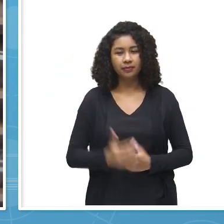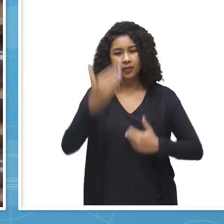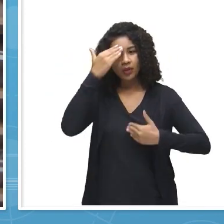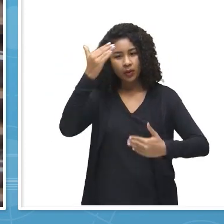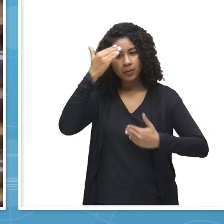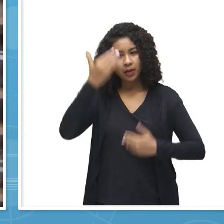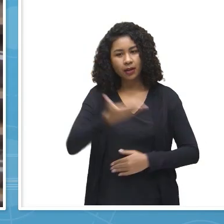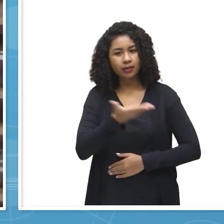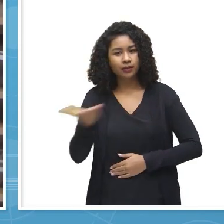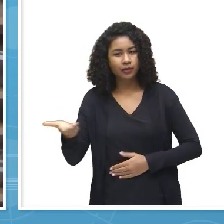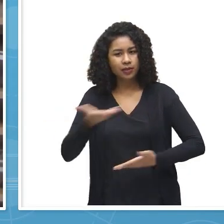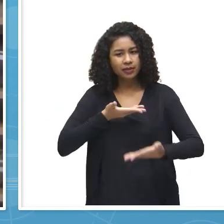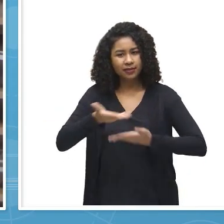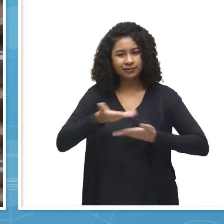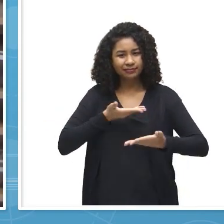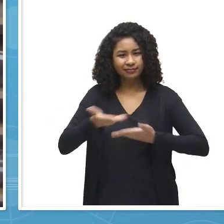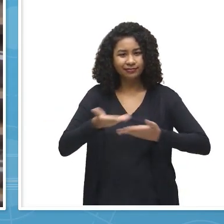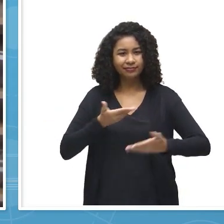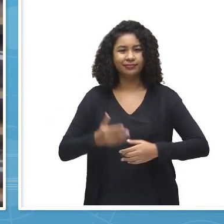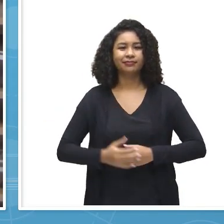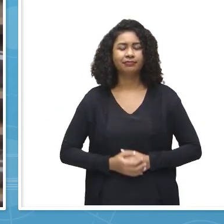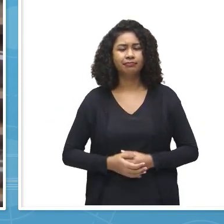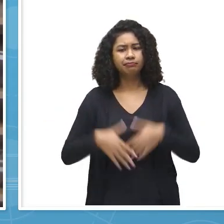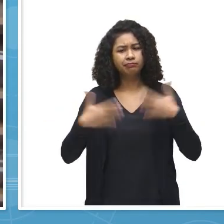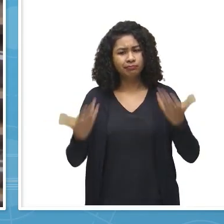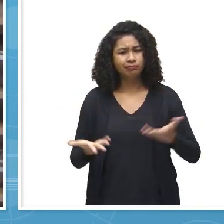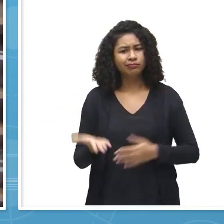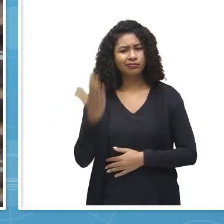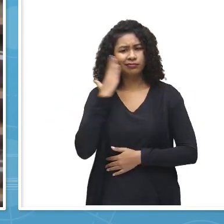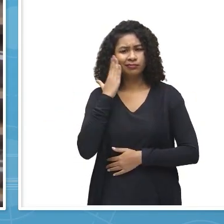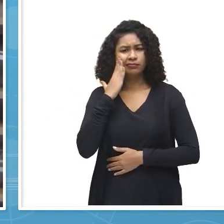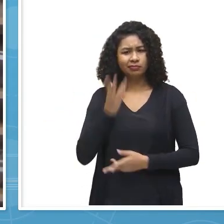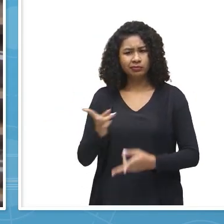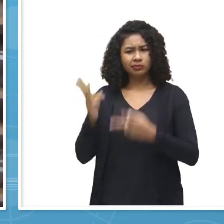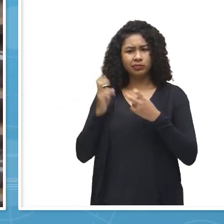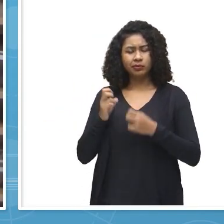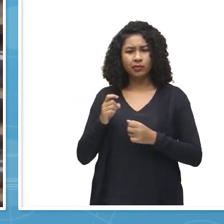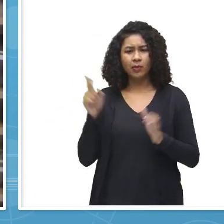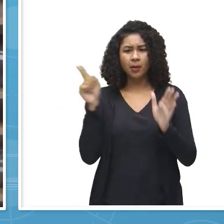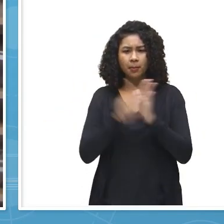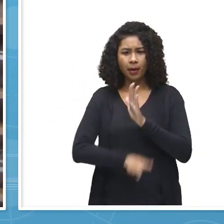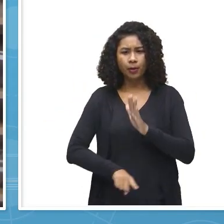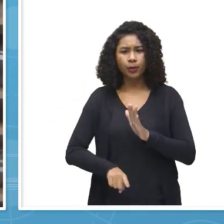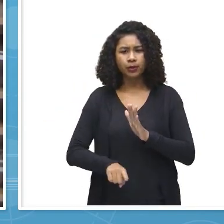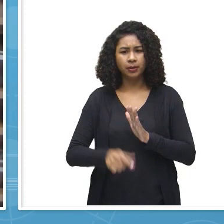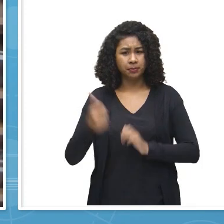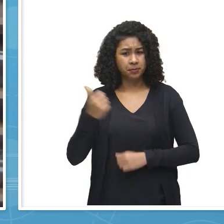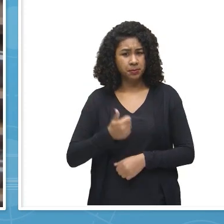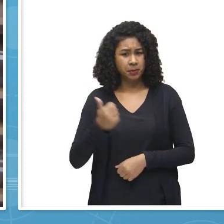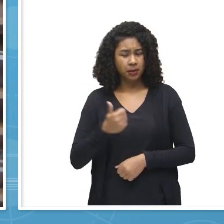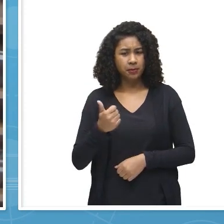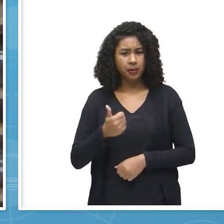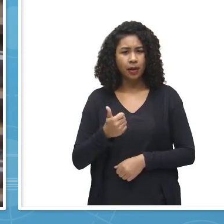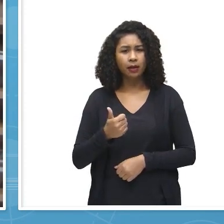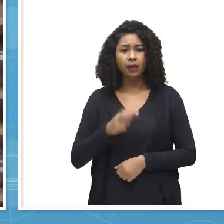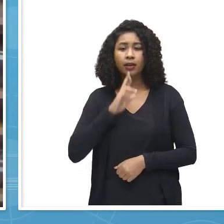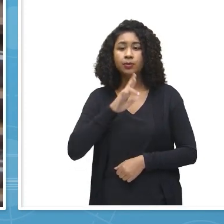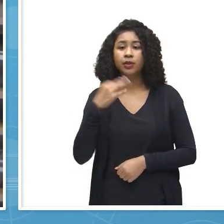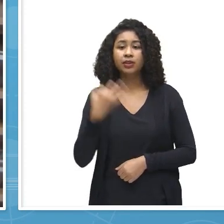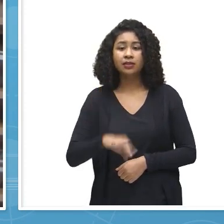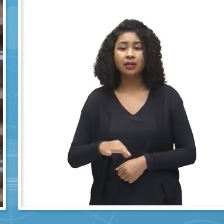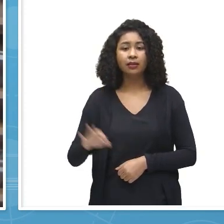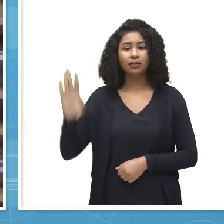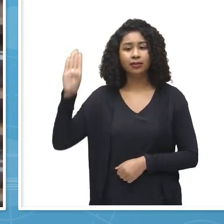pela participação de vocês. Então, a gente viu aqui que nessa primeira questão de ciências, a alternativa correta é a letra B,